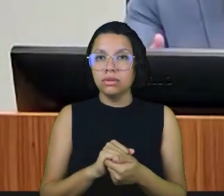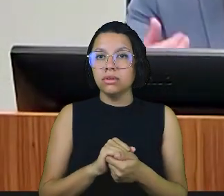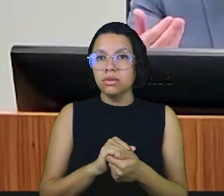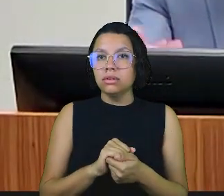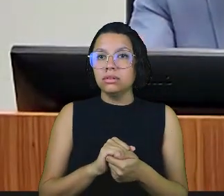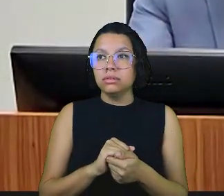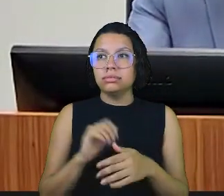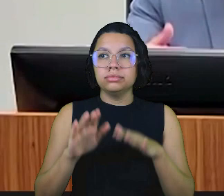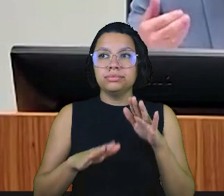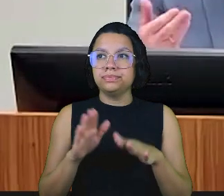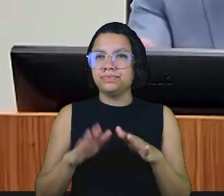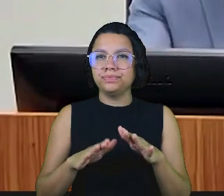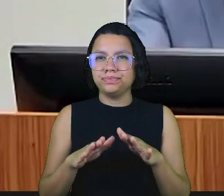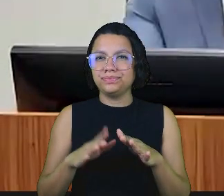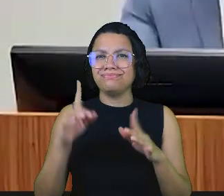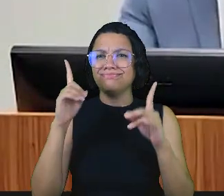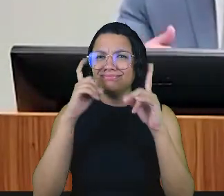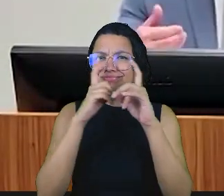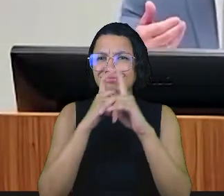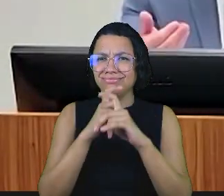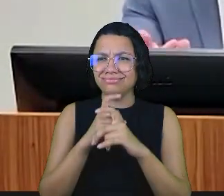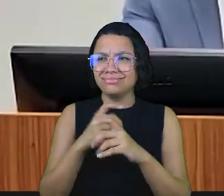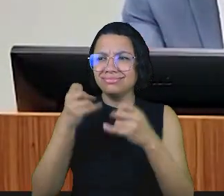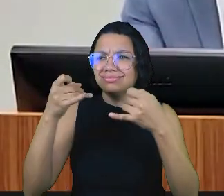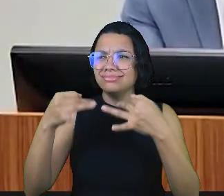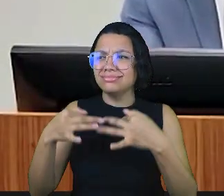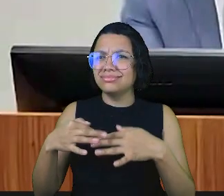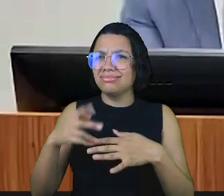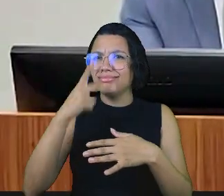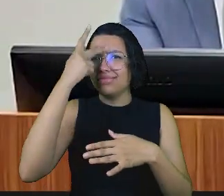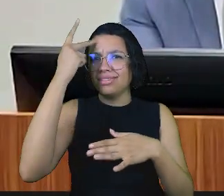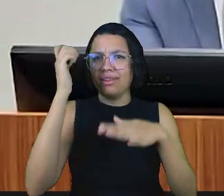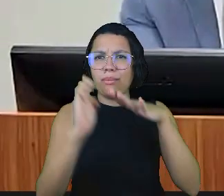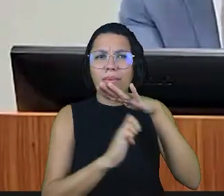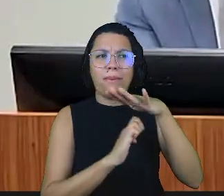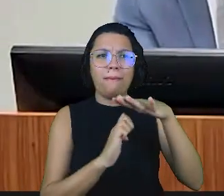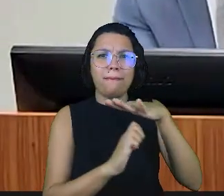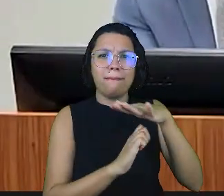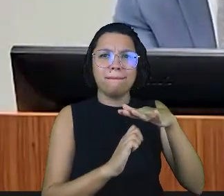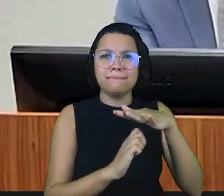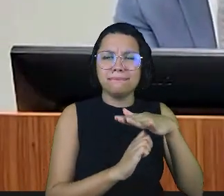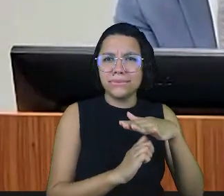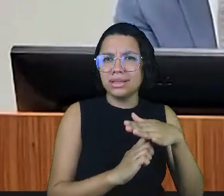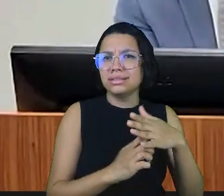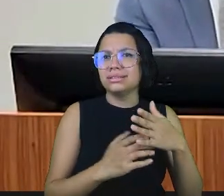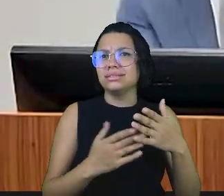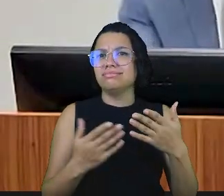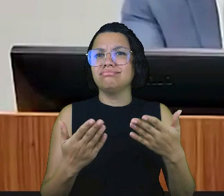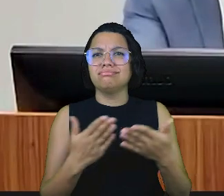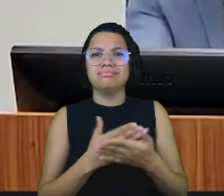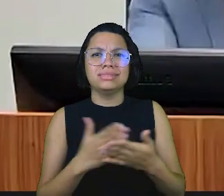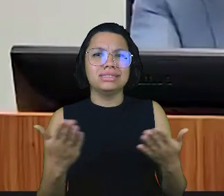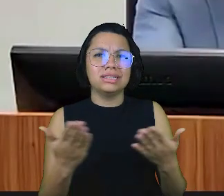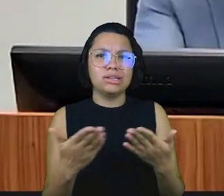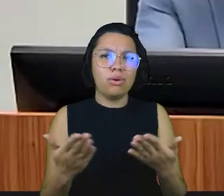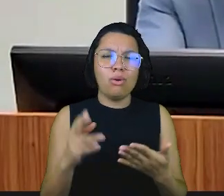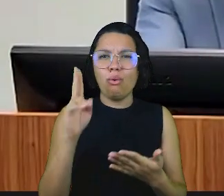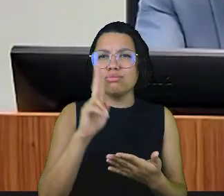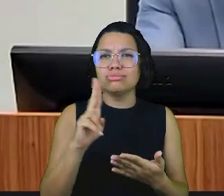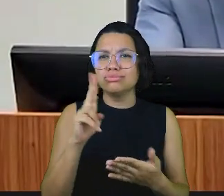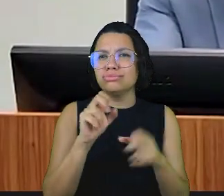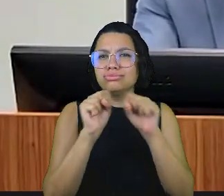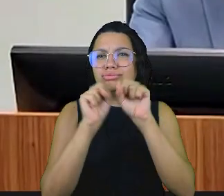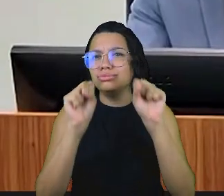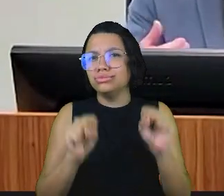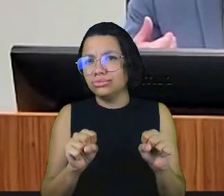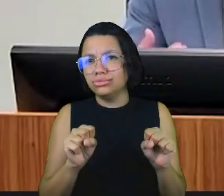para um empresário, para um empreendedor, para alguém que é usuário do sistema ou que sofre os